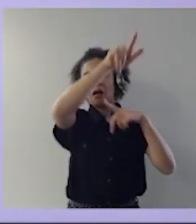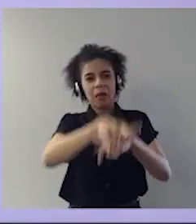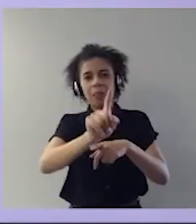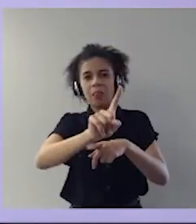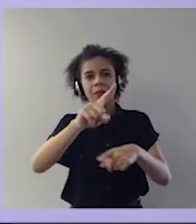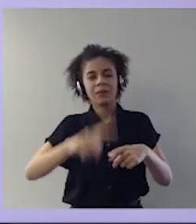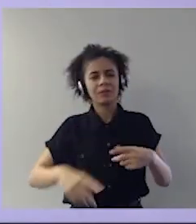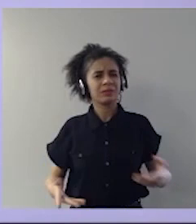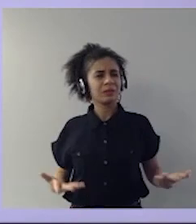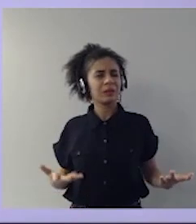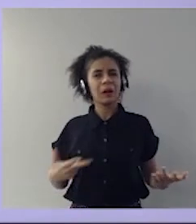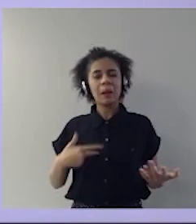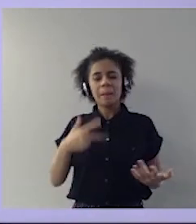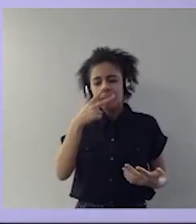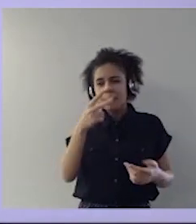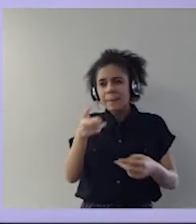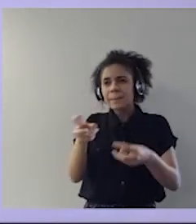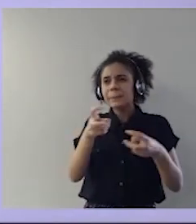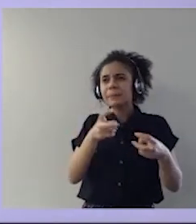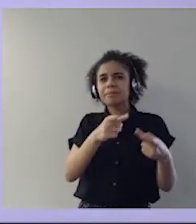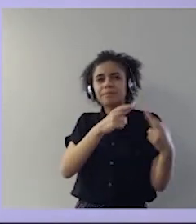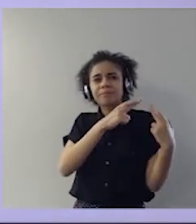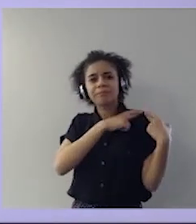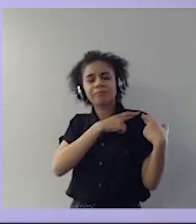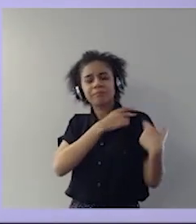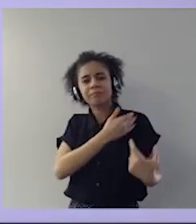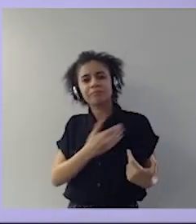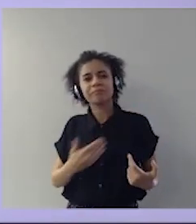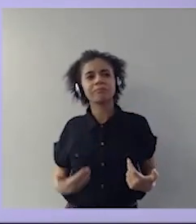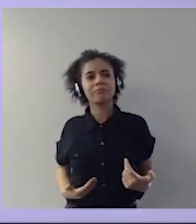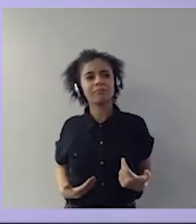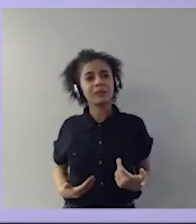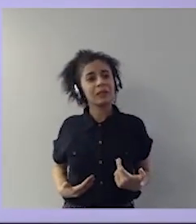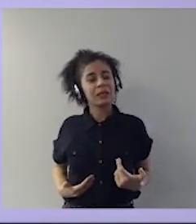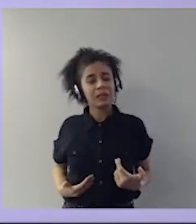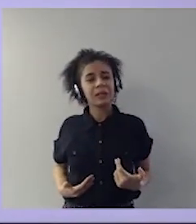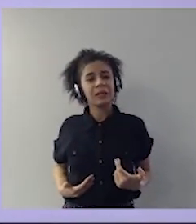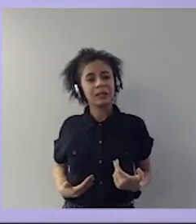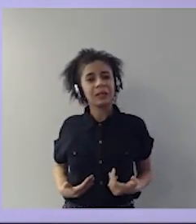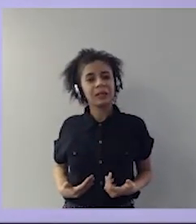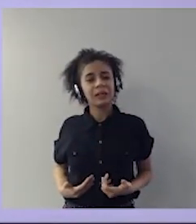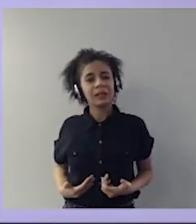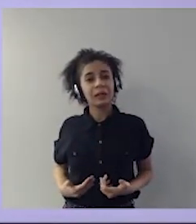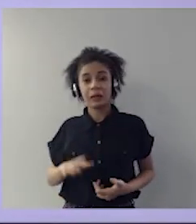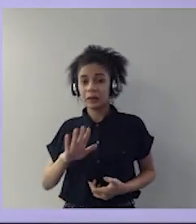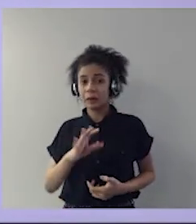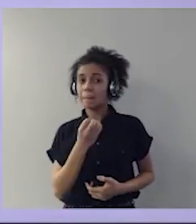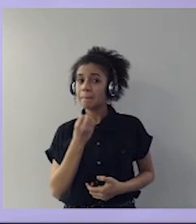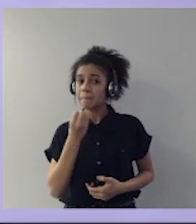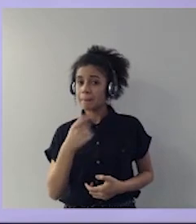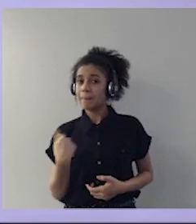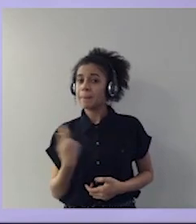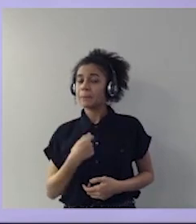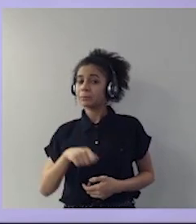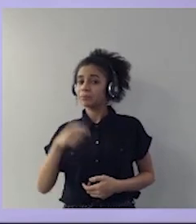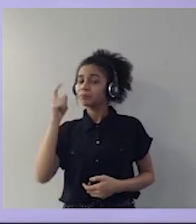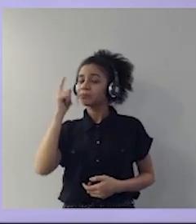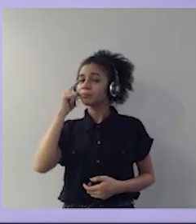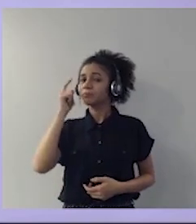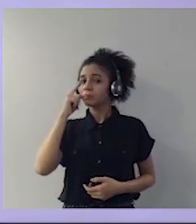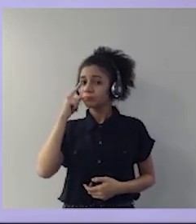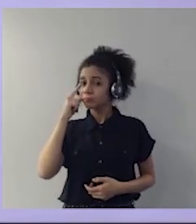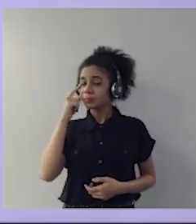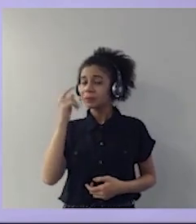estamos diante de exercícios de competências públicas que denotam, é bom que tenhamos consciência disso,